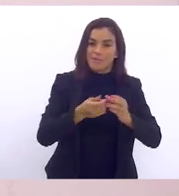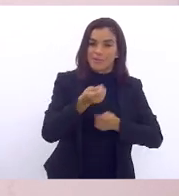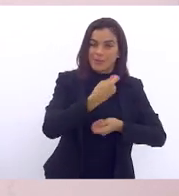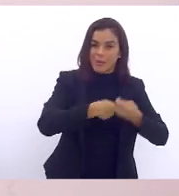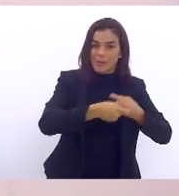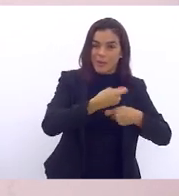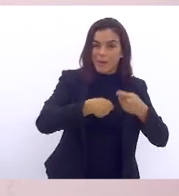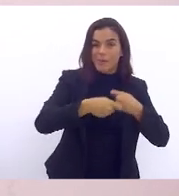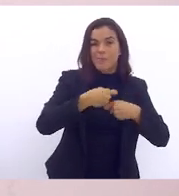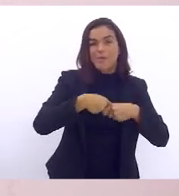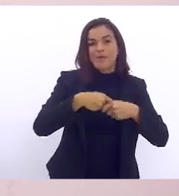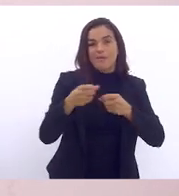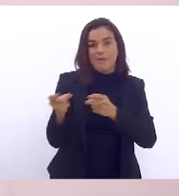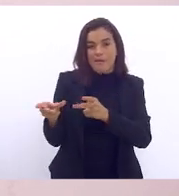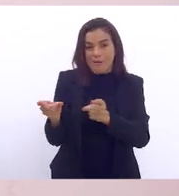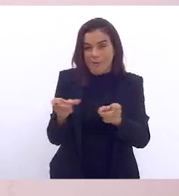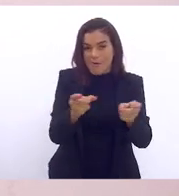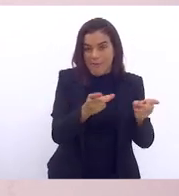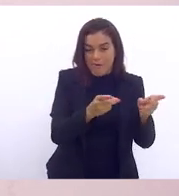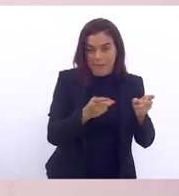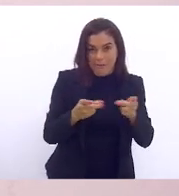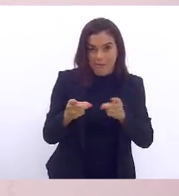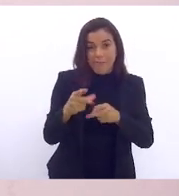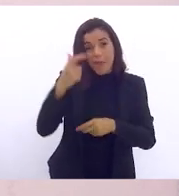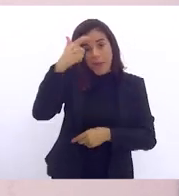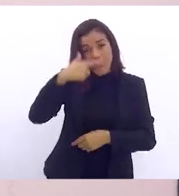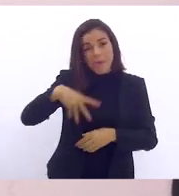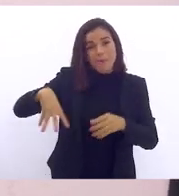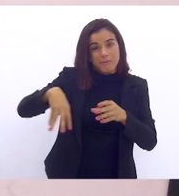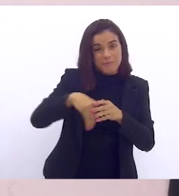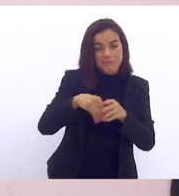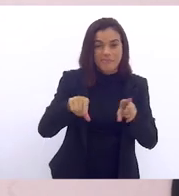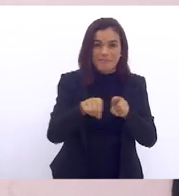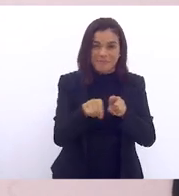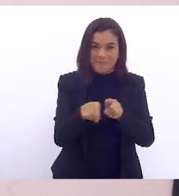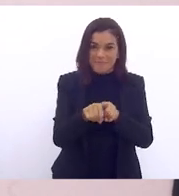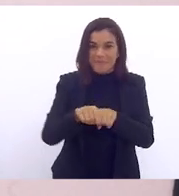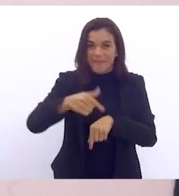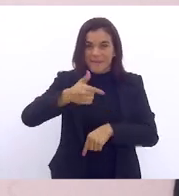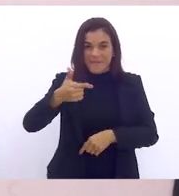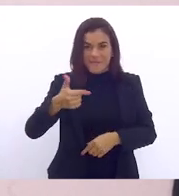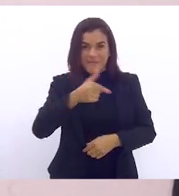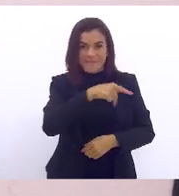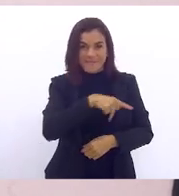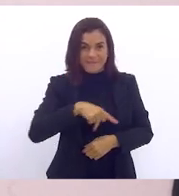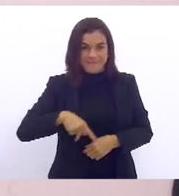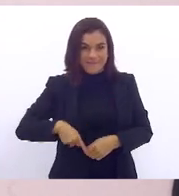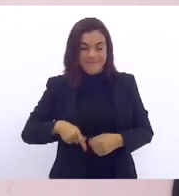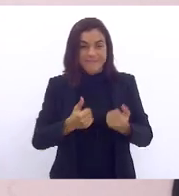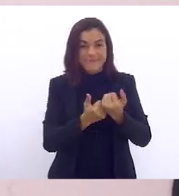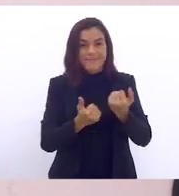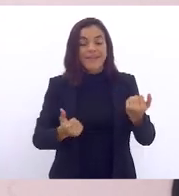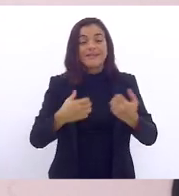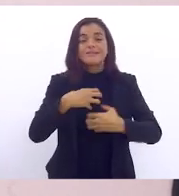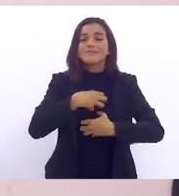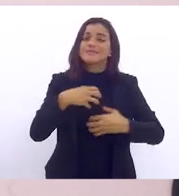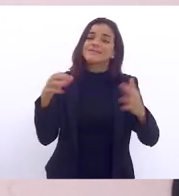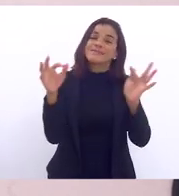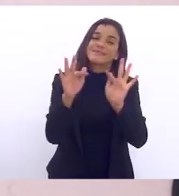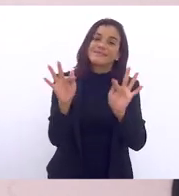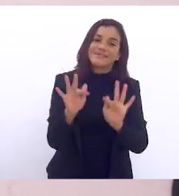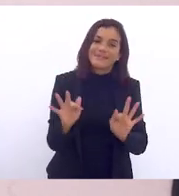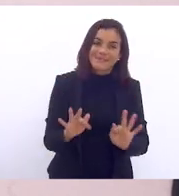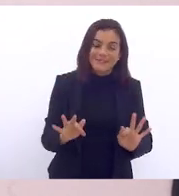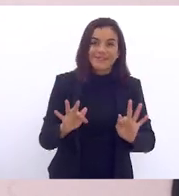Também faço parte desta mesma comissão na condição de vice-presidente dela fico muito feliz